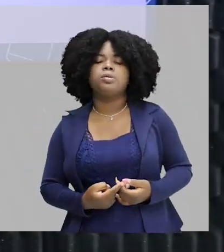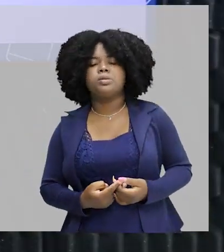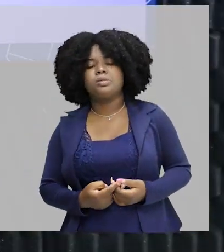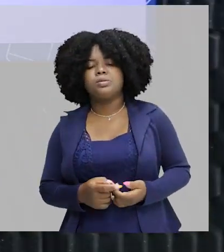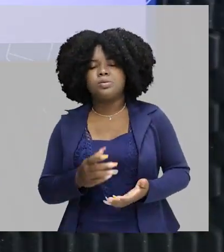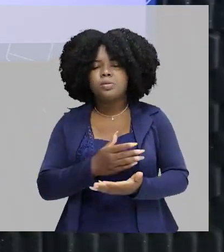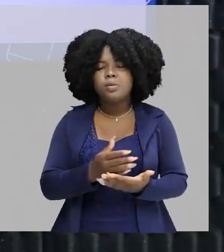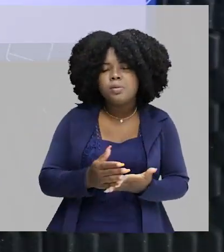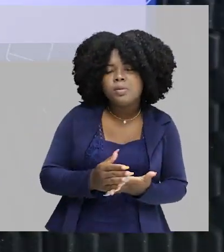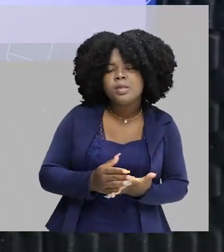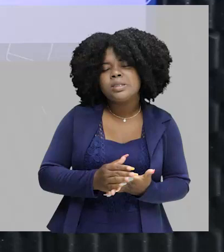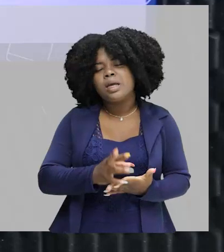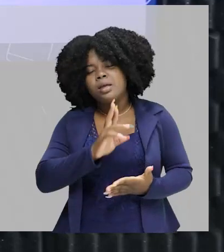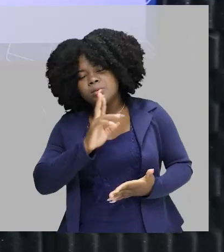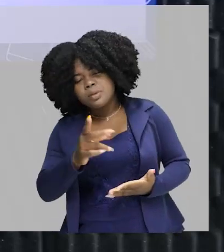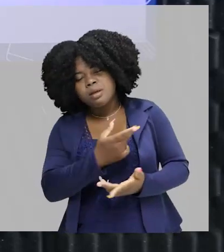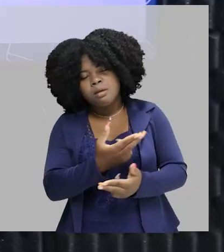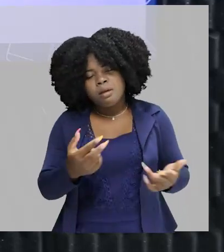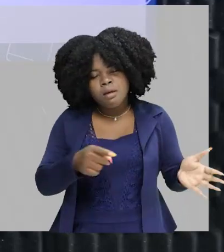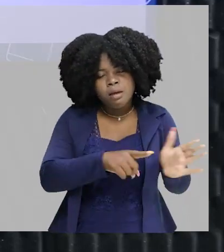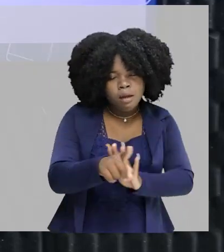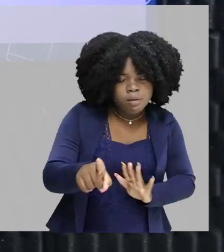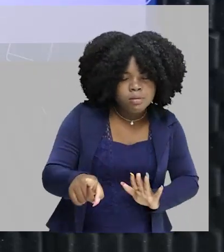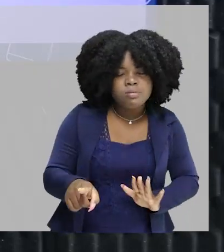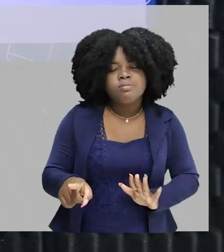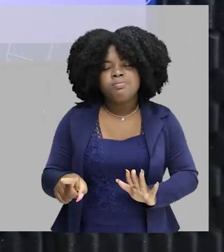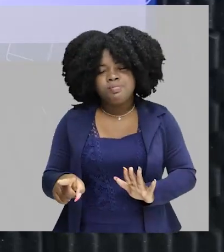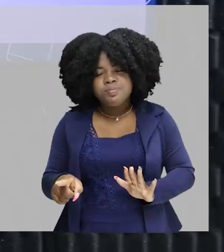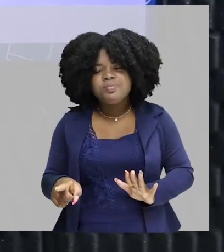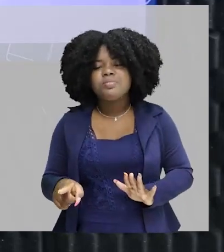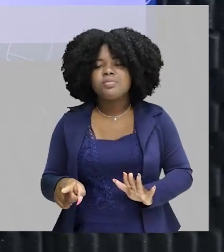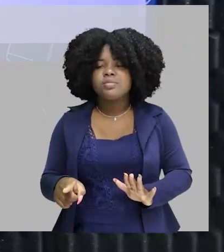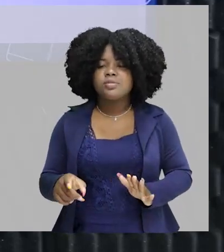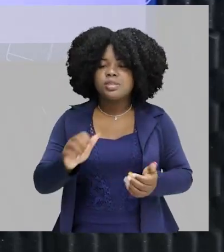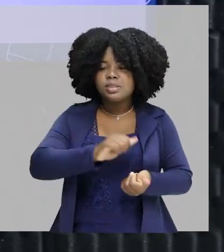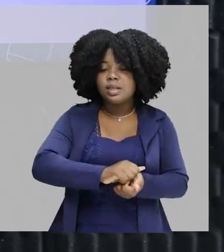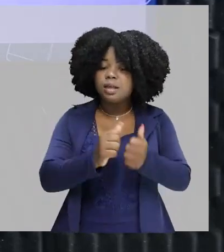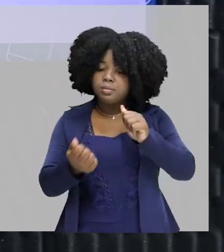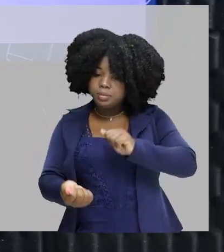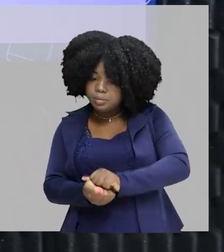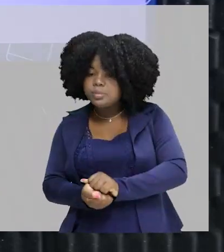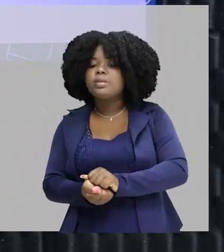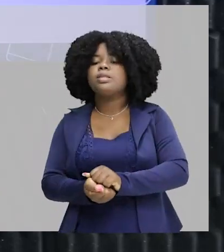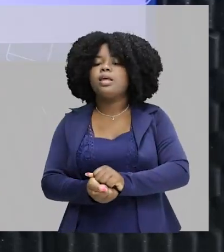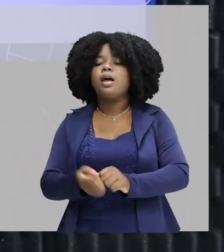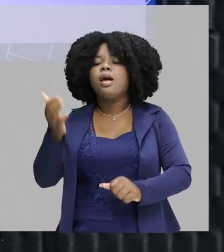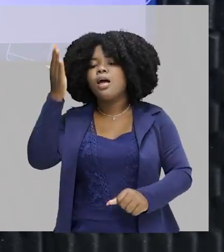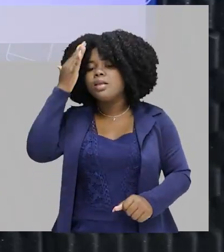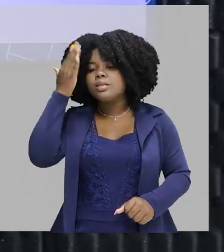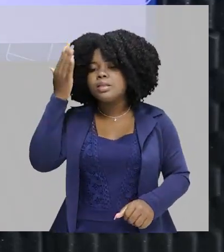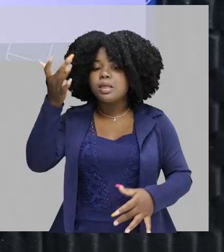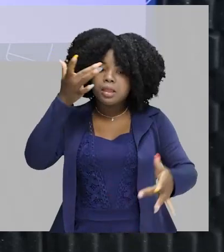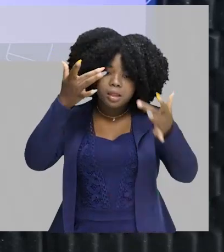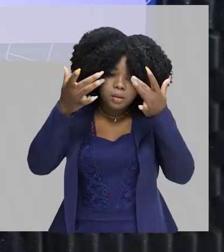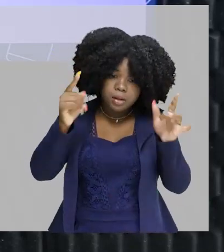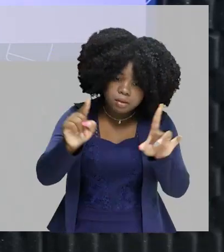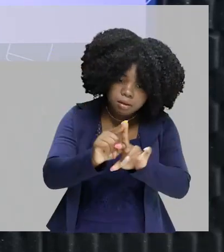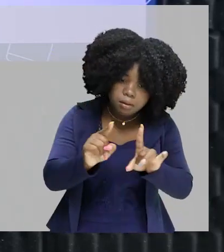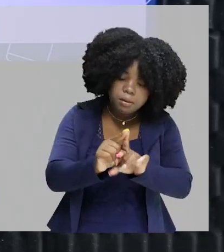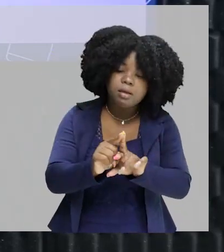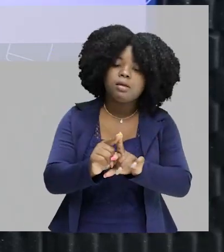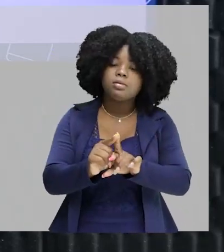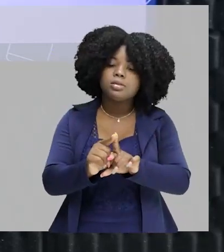começar a resolver várias questões e começar a ficar habituado a esse tipo de situação,